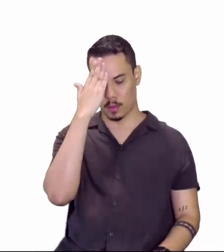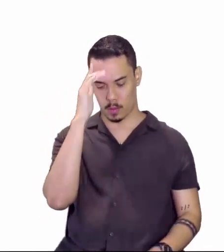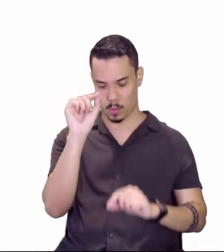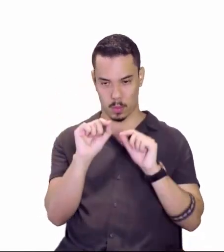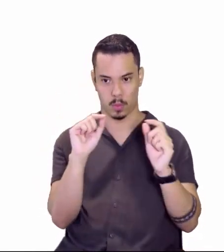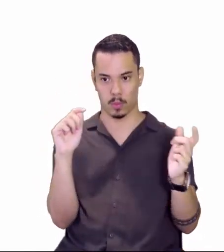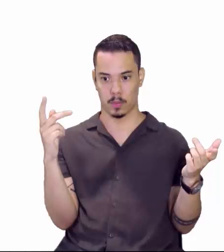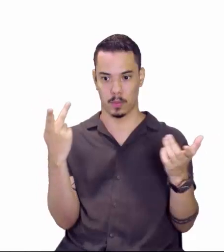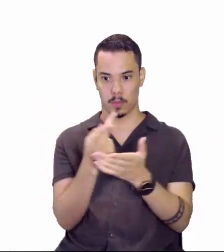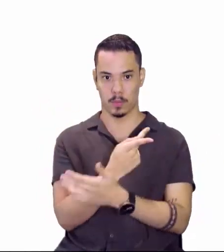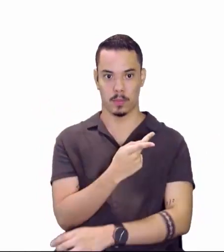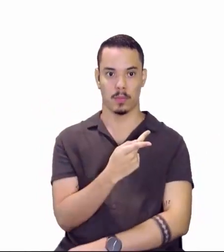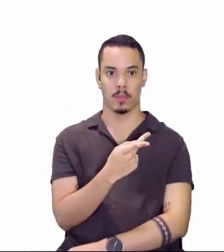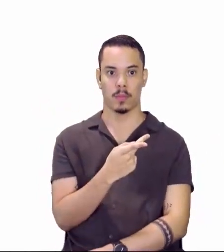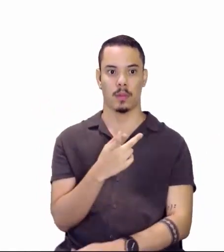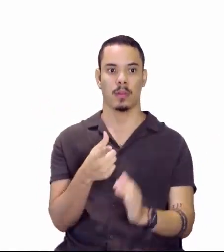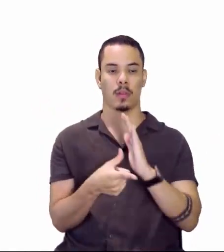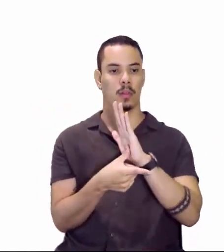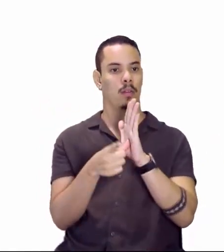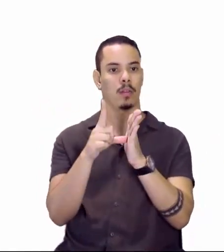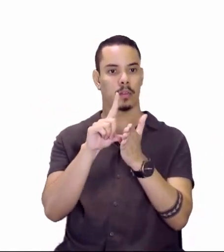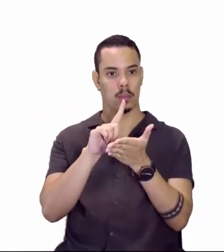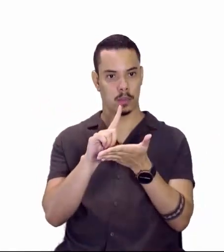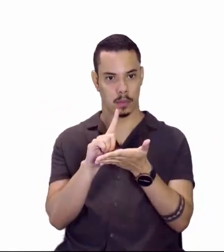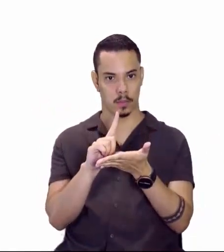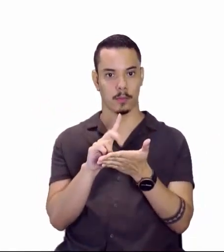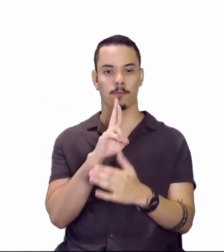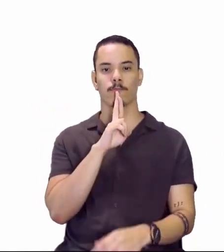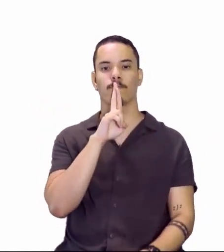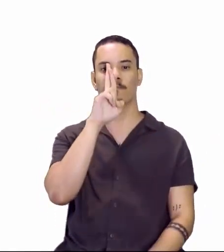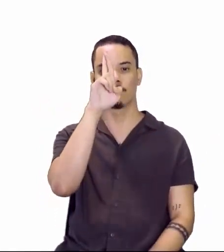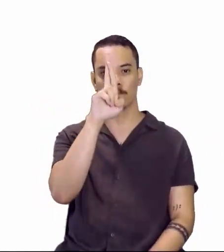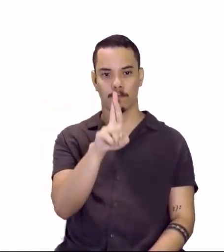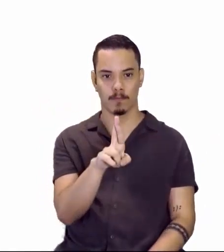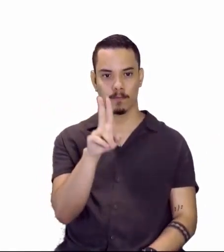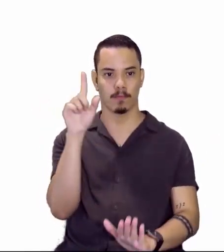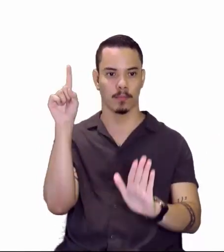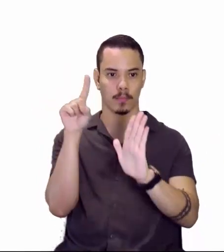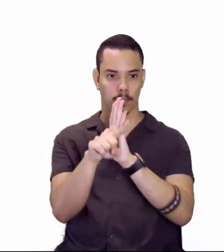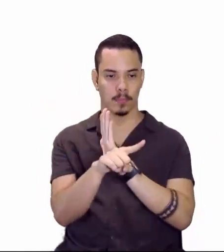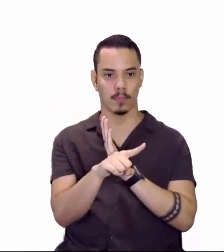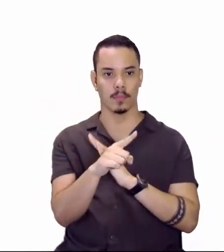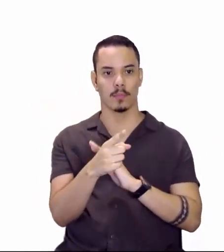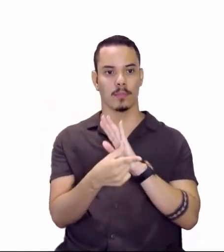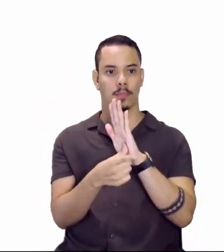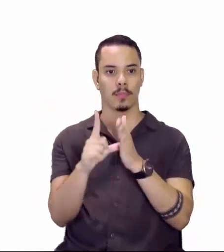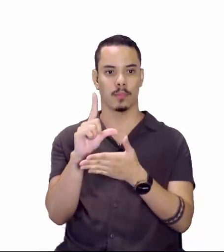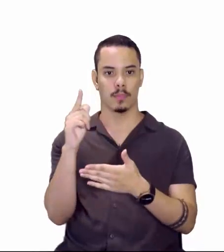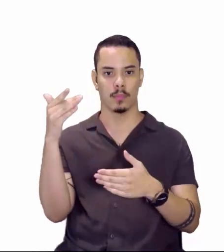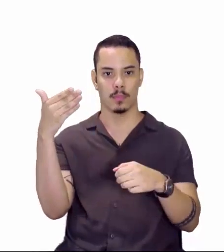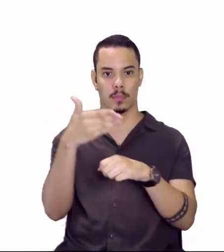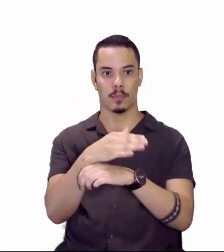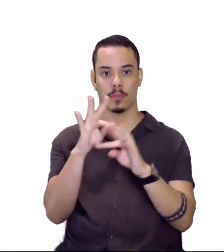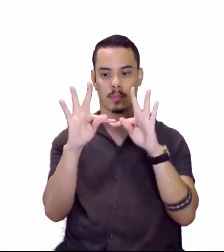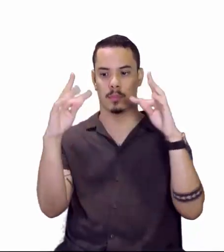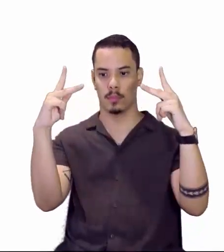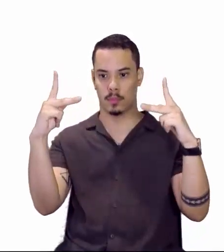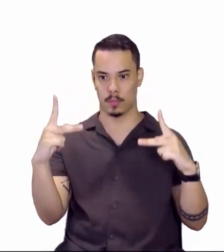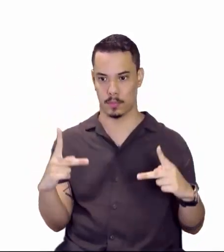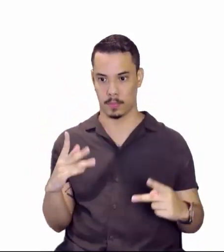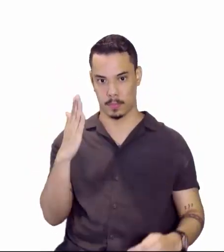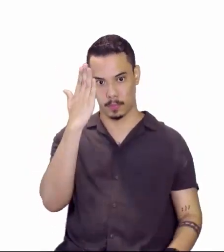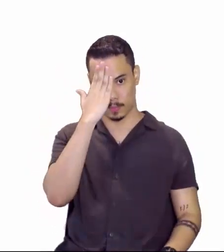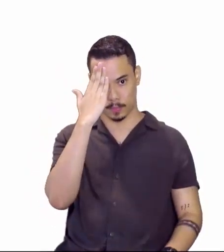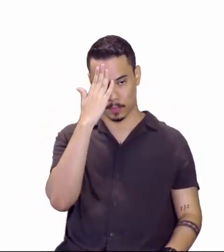vez que antes de responder a questão, consultou a tabela periódica,